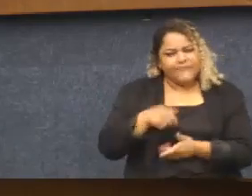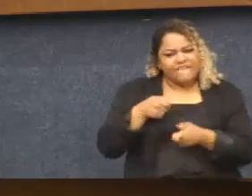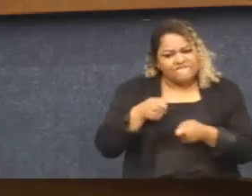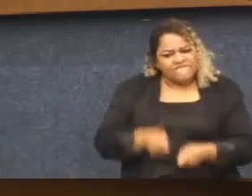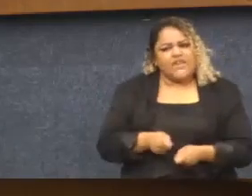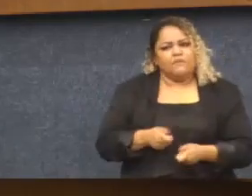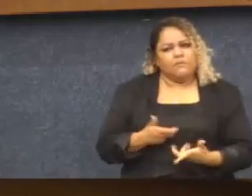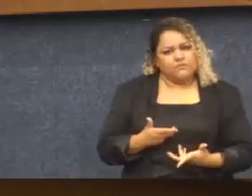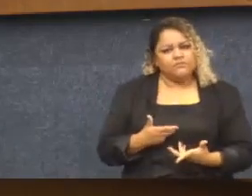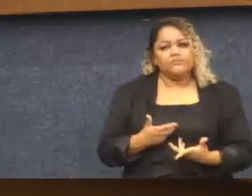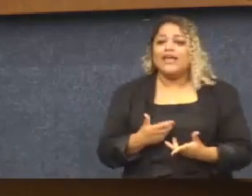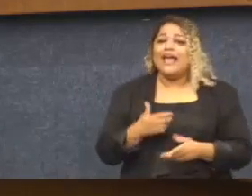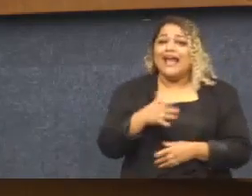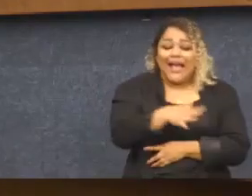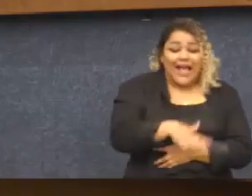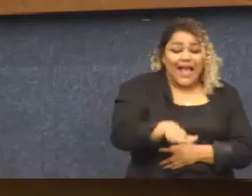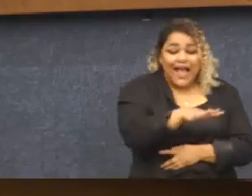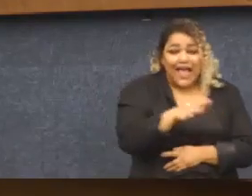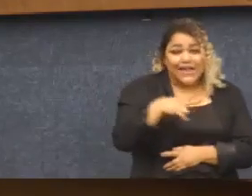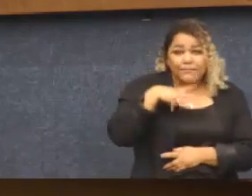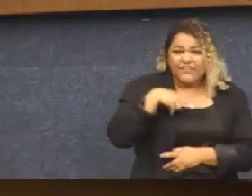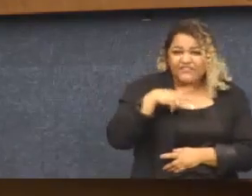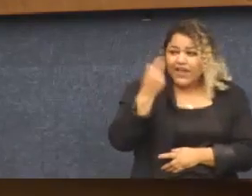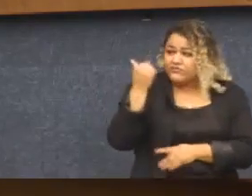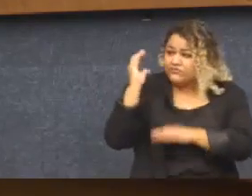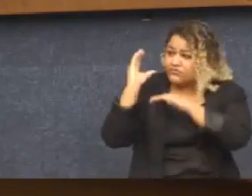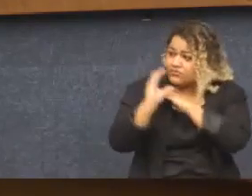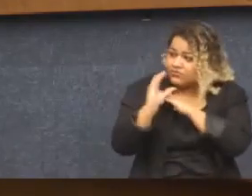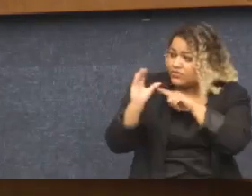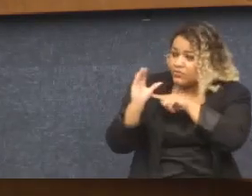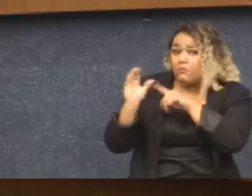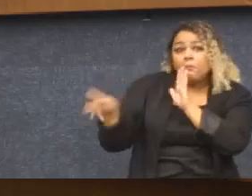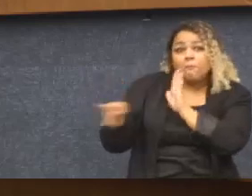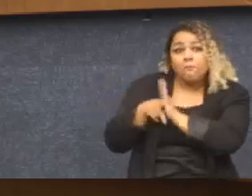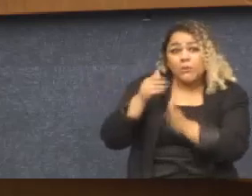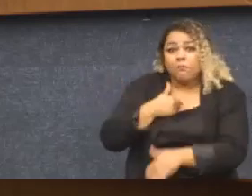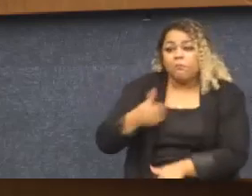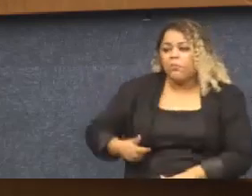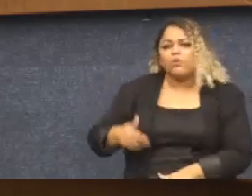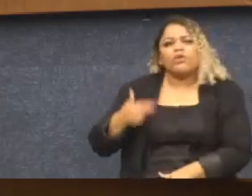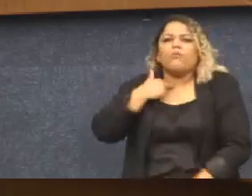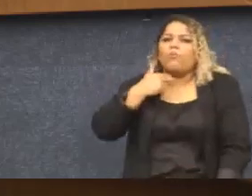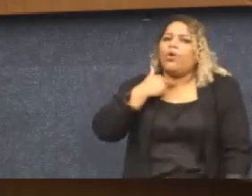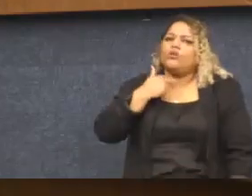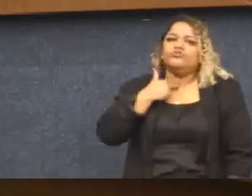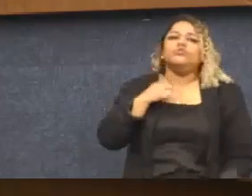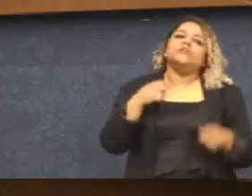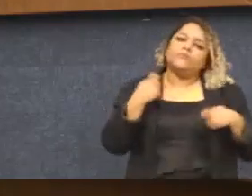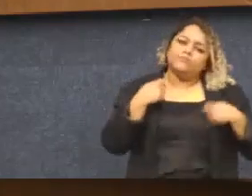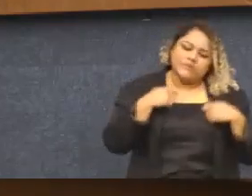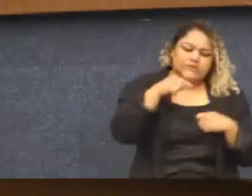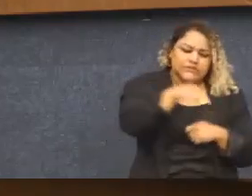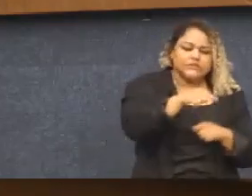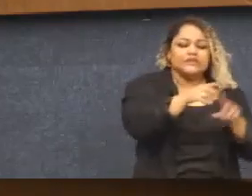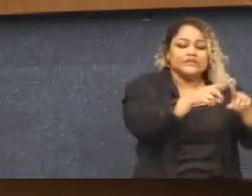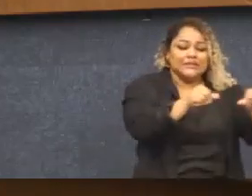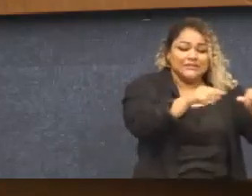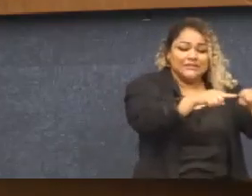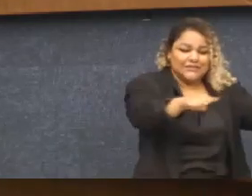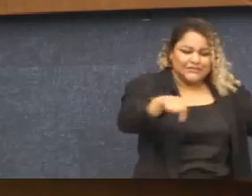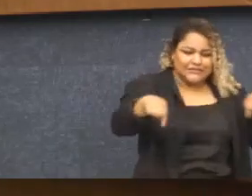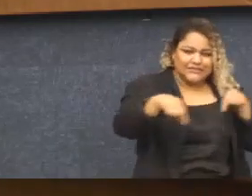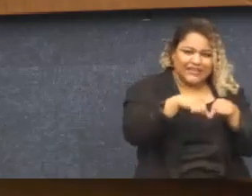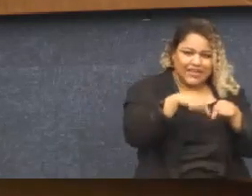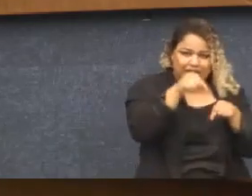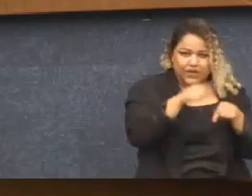área privada não pode receber recursos públicos. Portanto, enquanto não houvesse a regularização fundiária do terreno onde fica